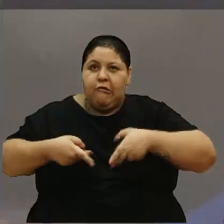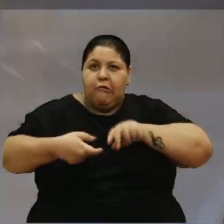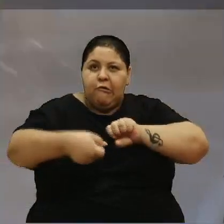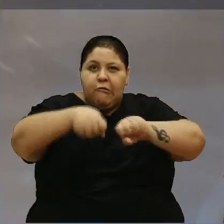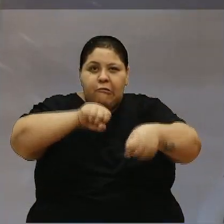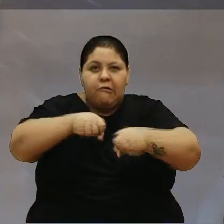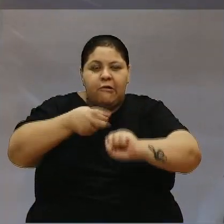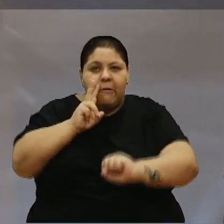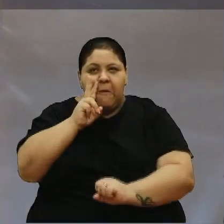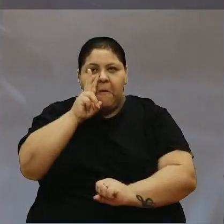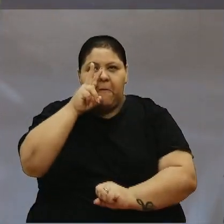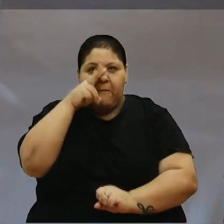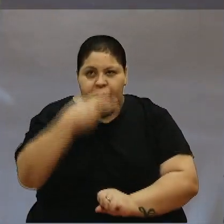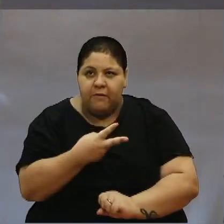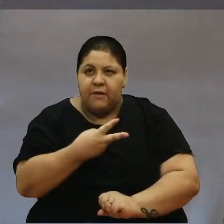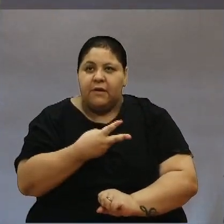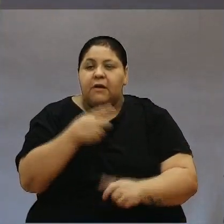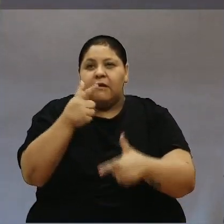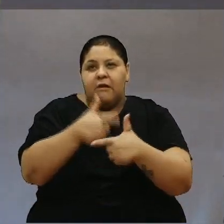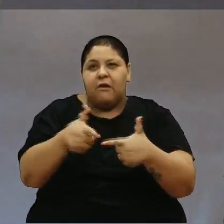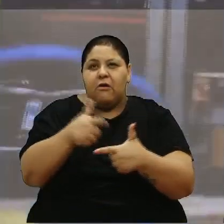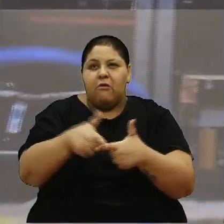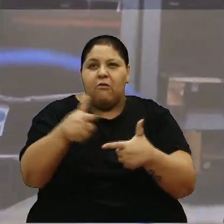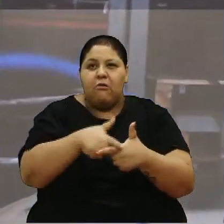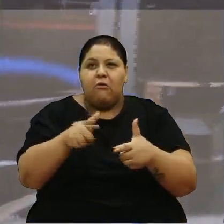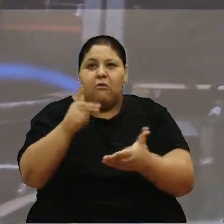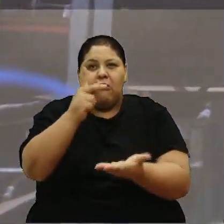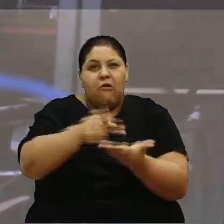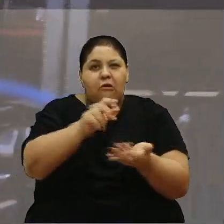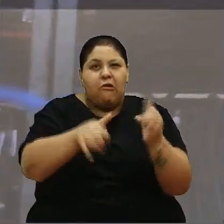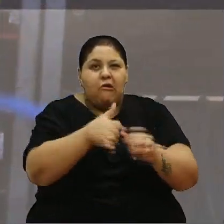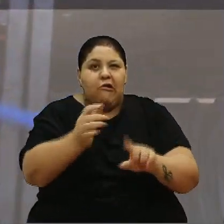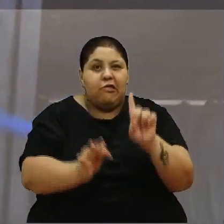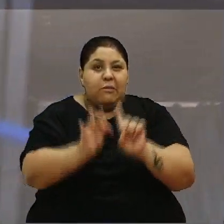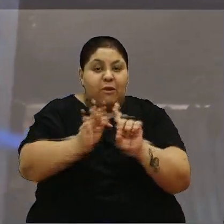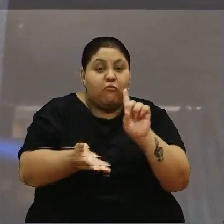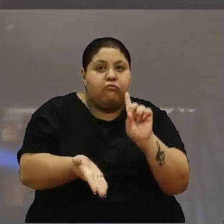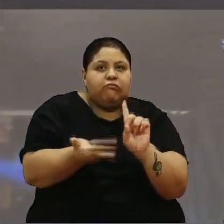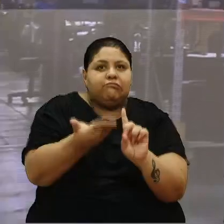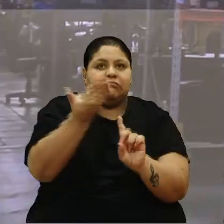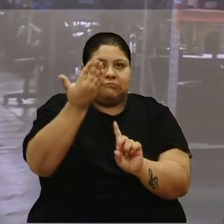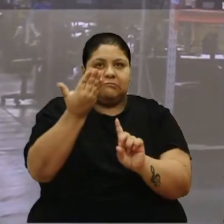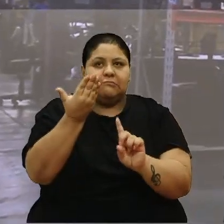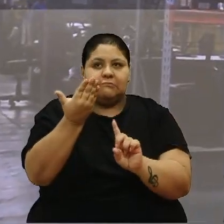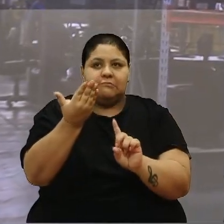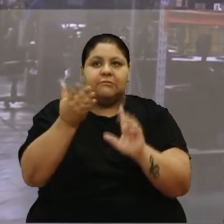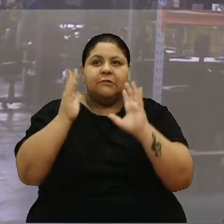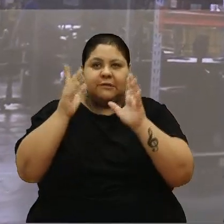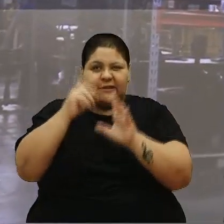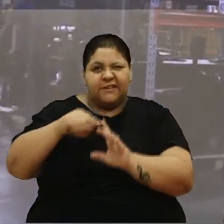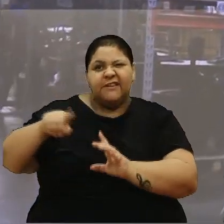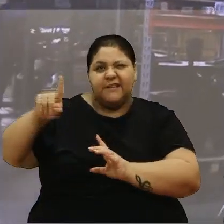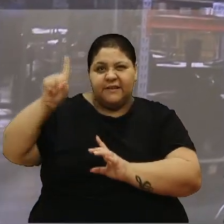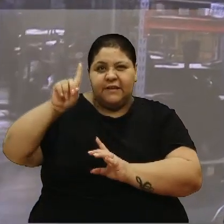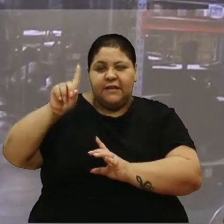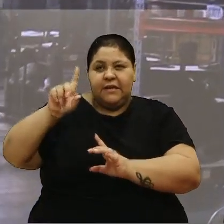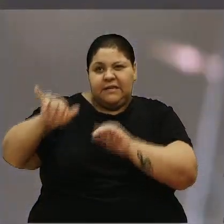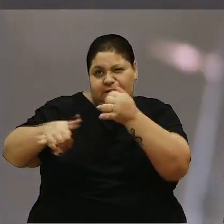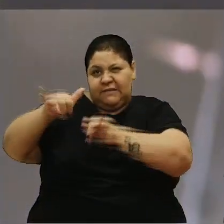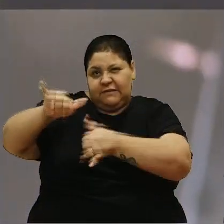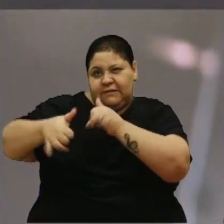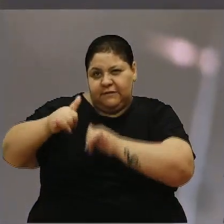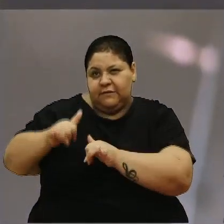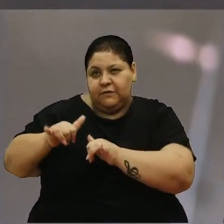a intempéries, produtos químicos e temperaturas extremas. Graças a essas propriedades técnicas